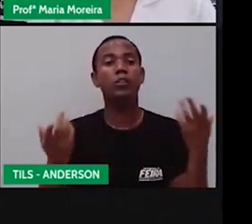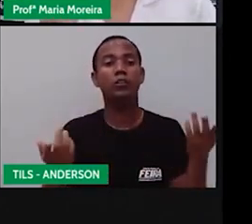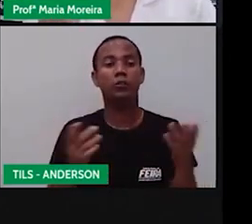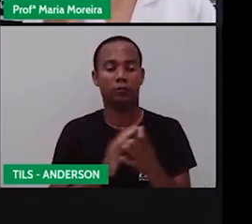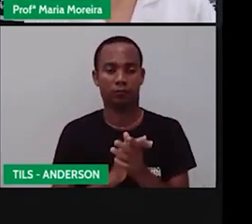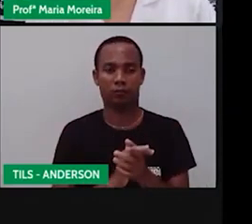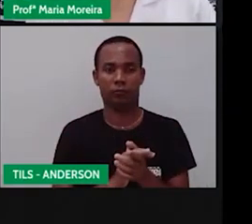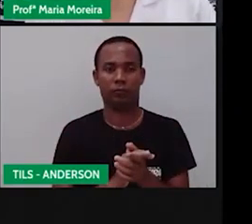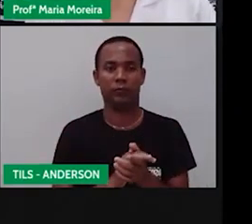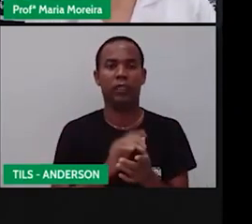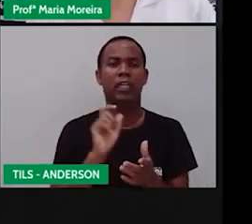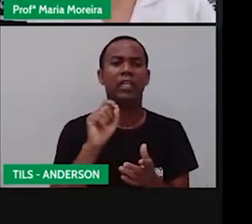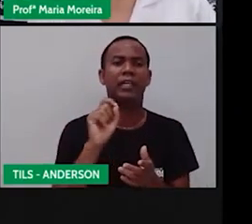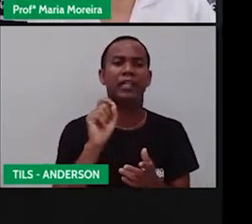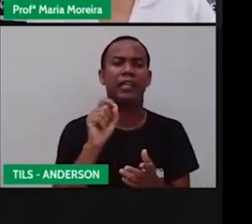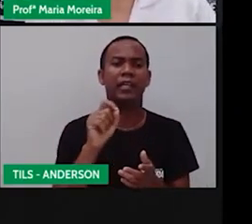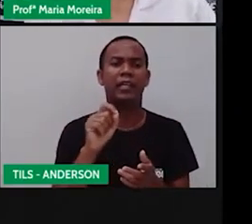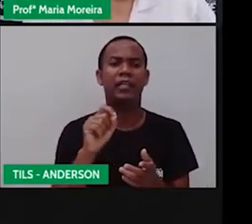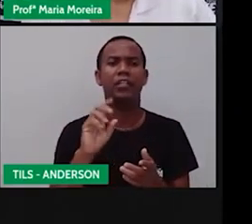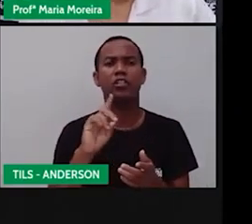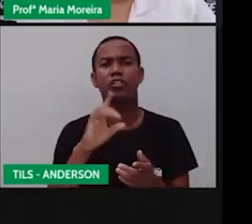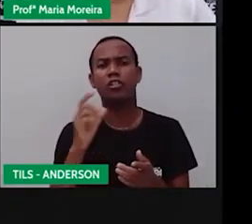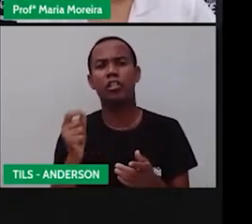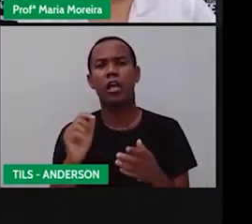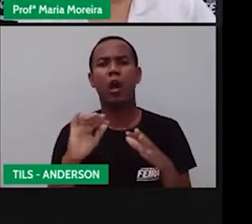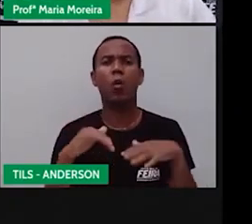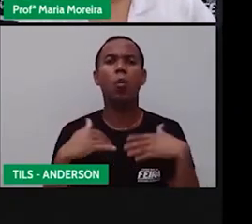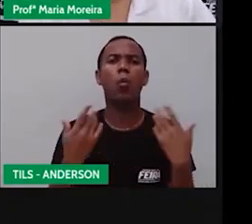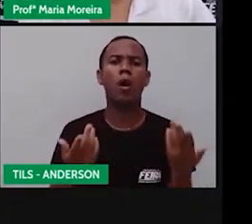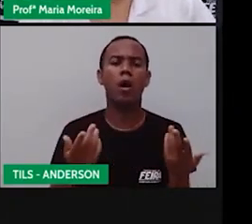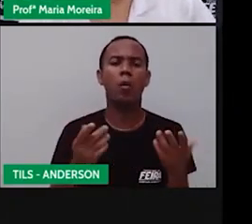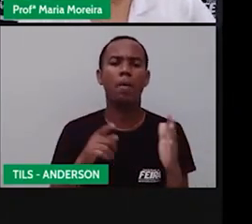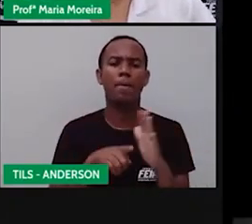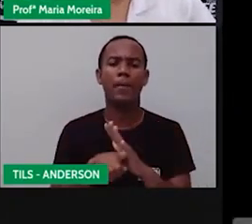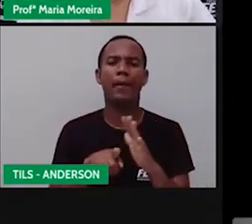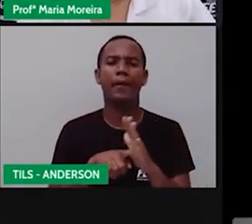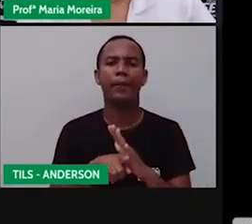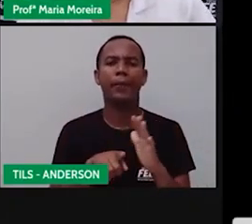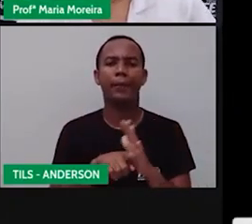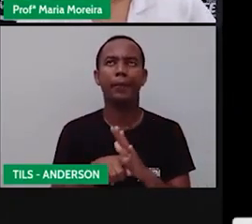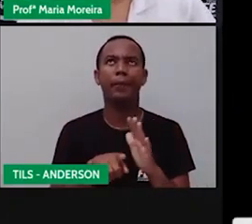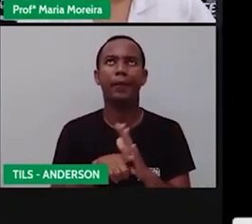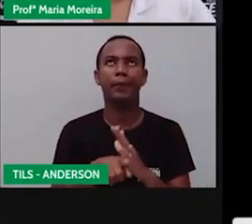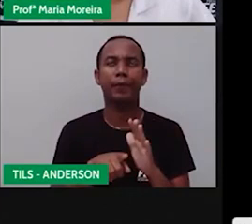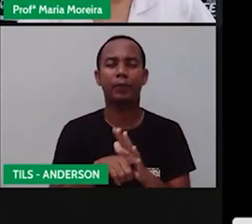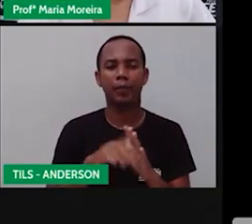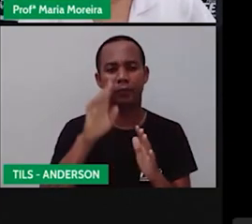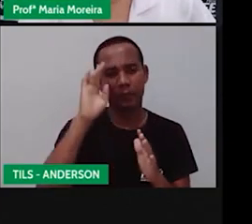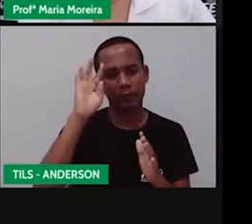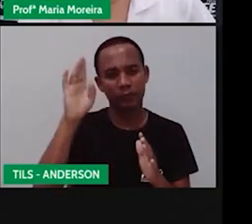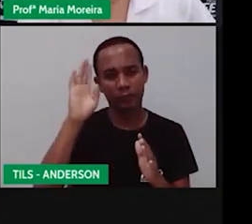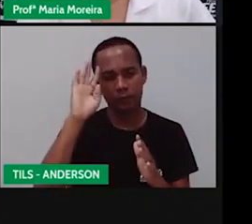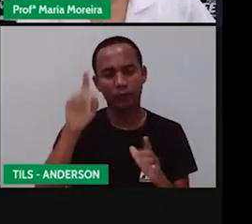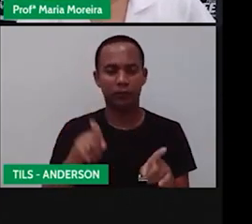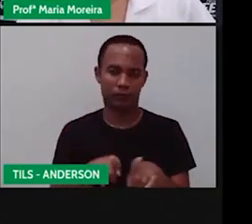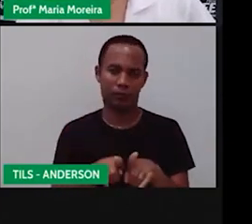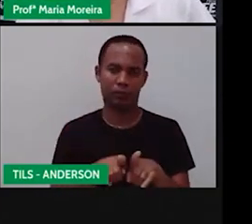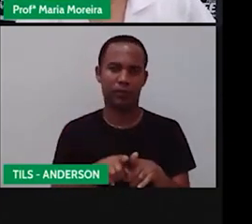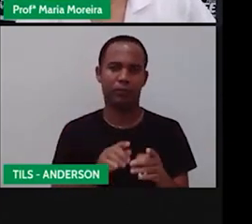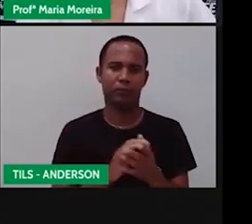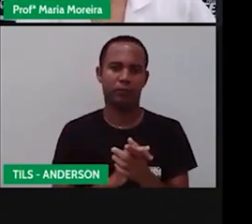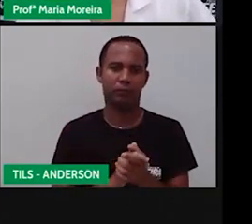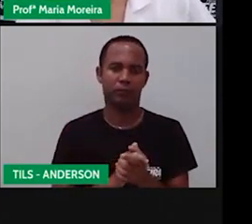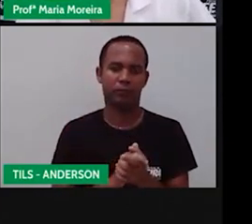aconteceu? Quem, quando, o quê? São essas perguntas que eu preciso me fazer em uma narração. E aqui eu tenho o Pinóquio, não é